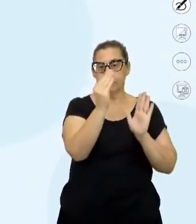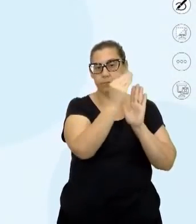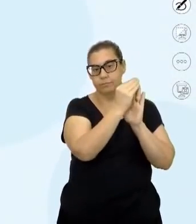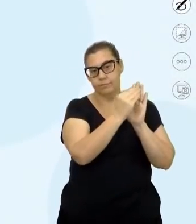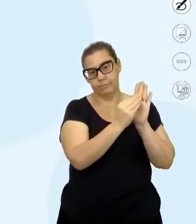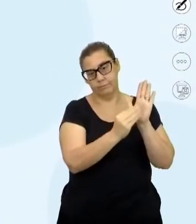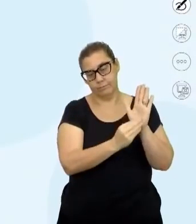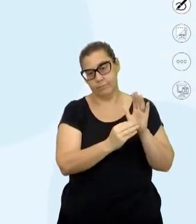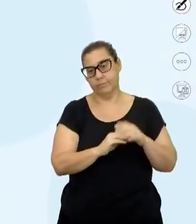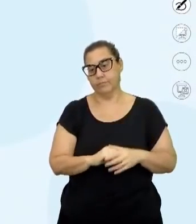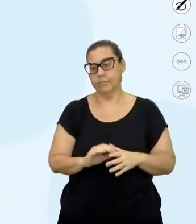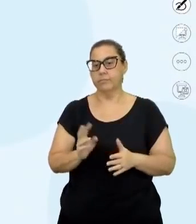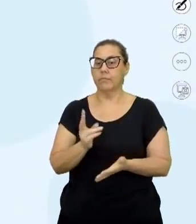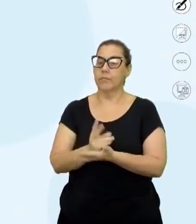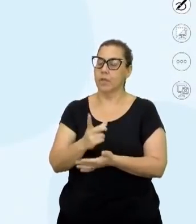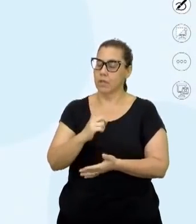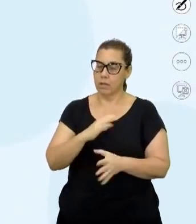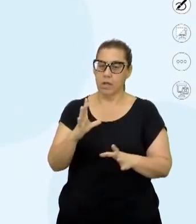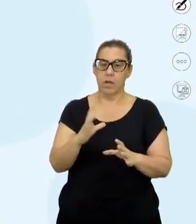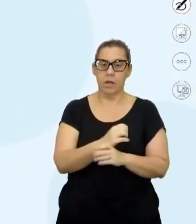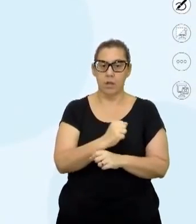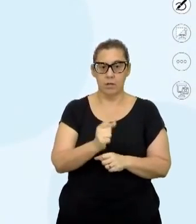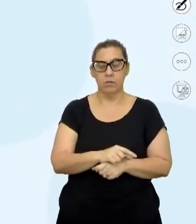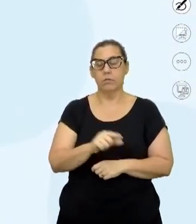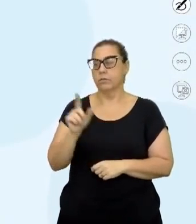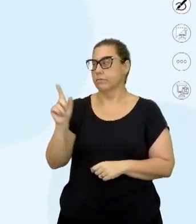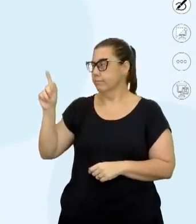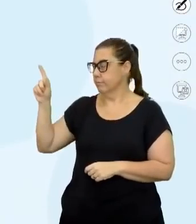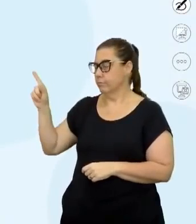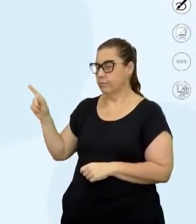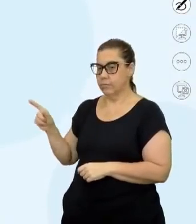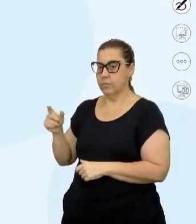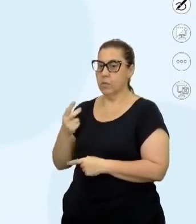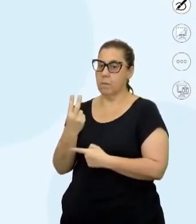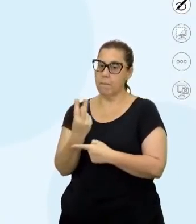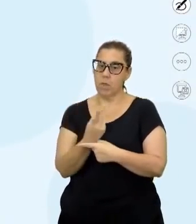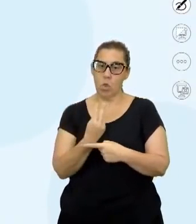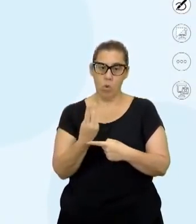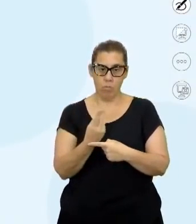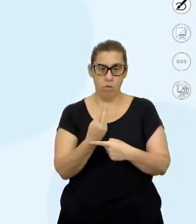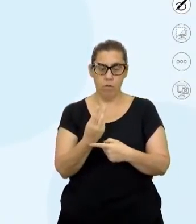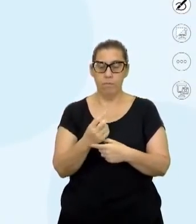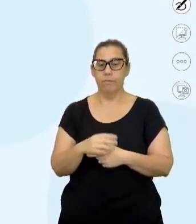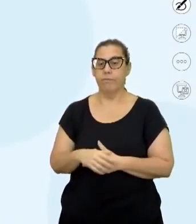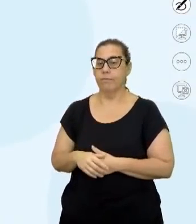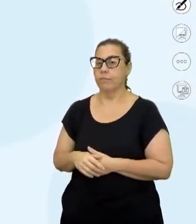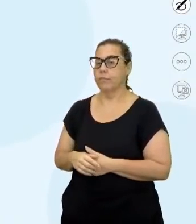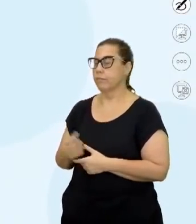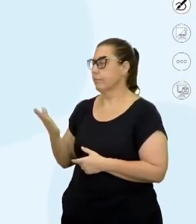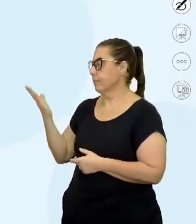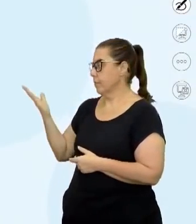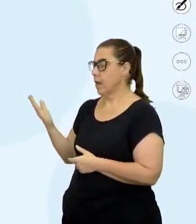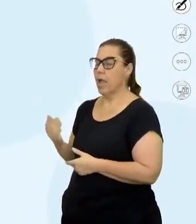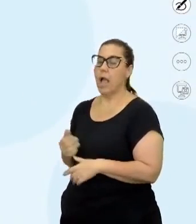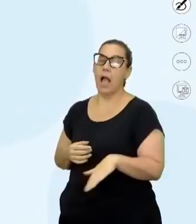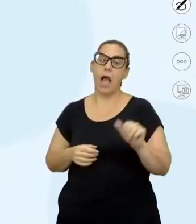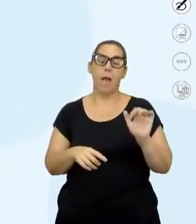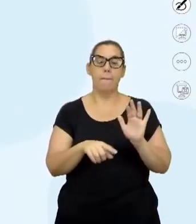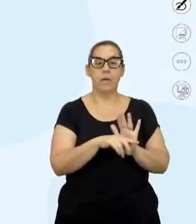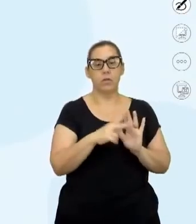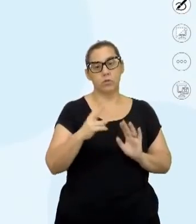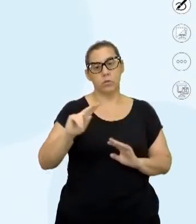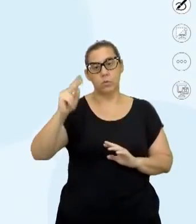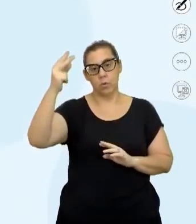vai ter aí. Então aí é o resultado desse binômio ao quadrado aí, ó. Esse produto A menos 2 ao